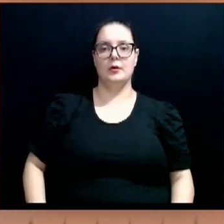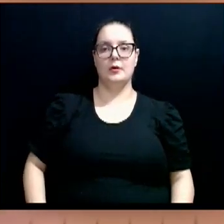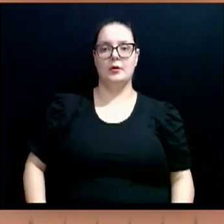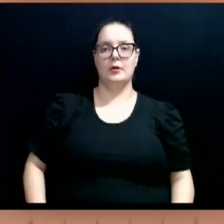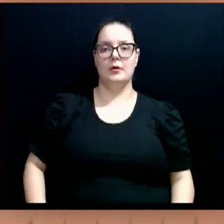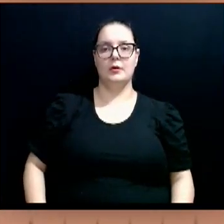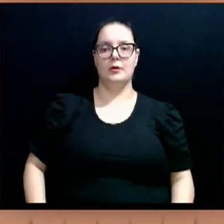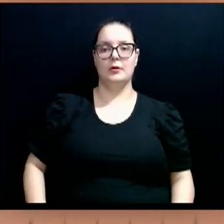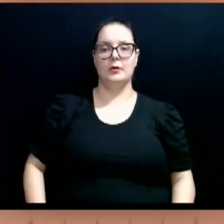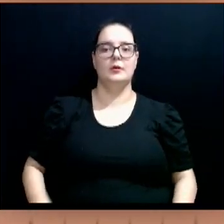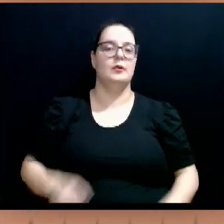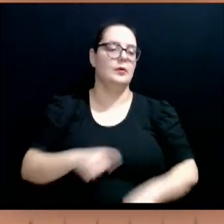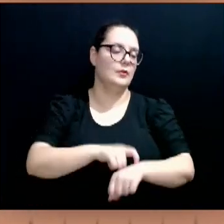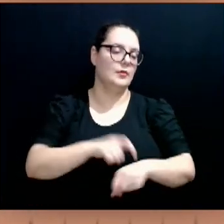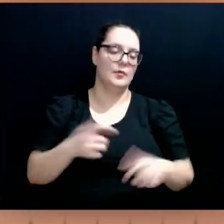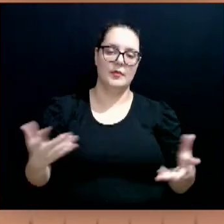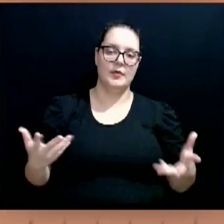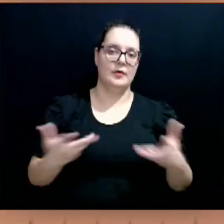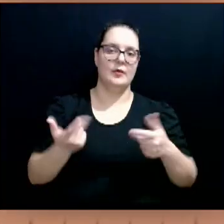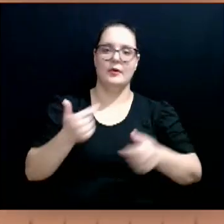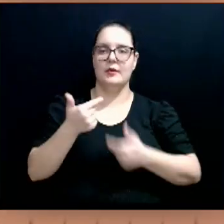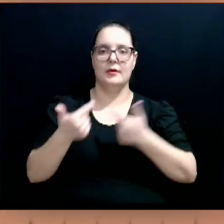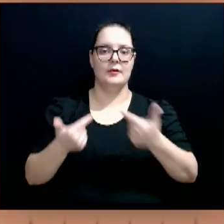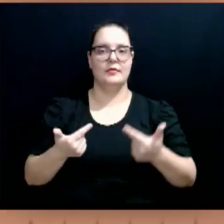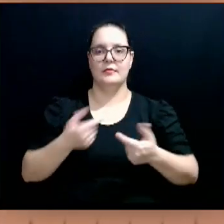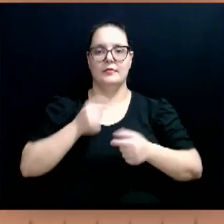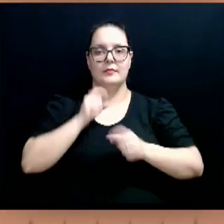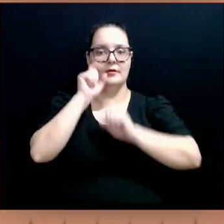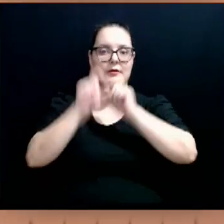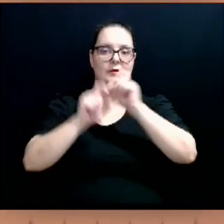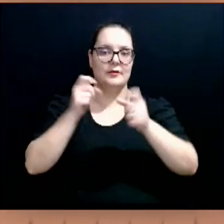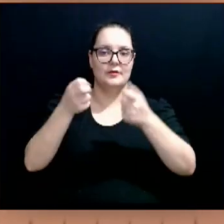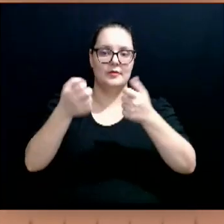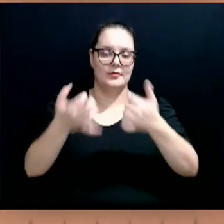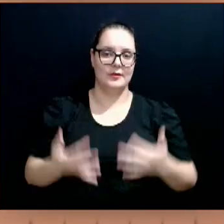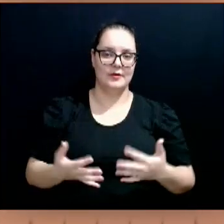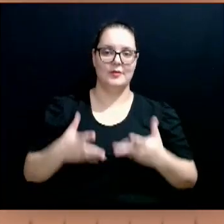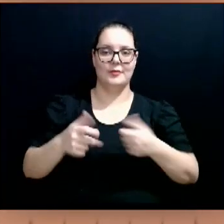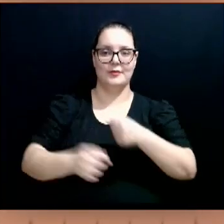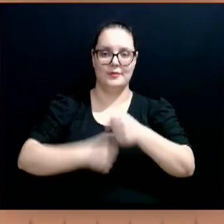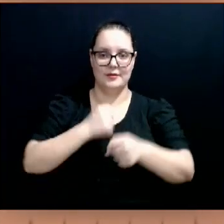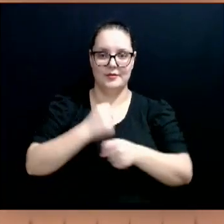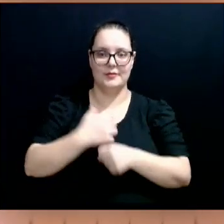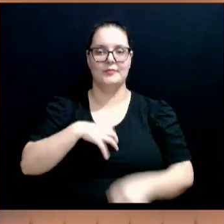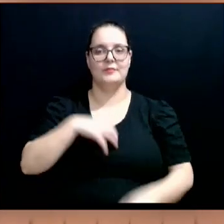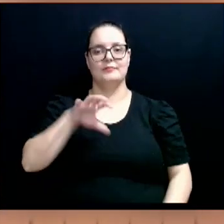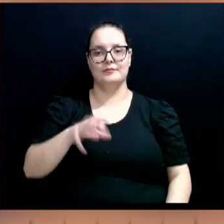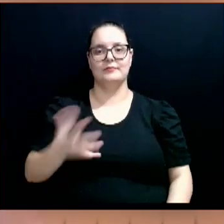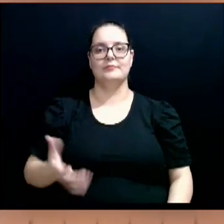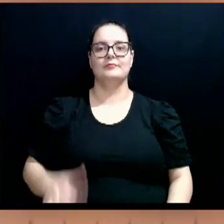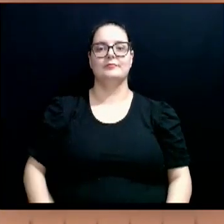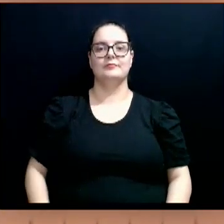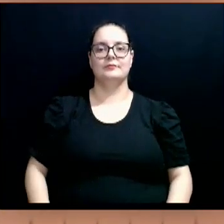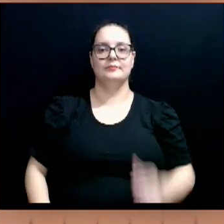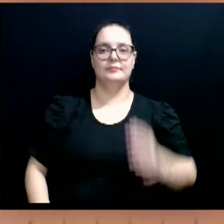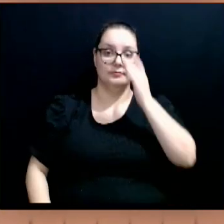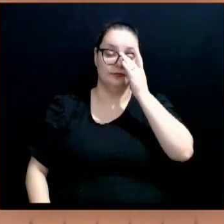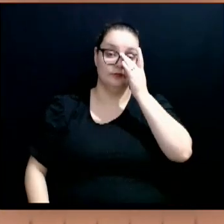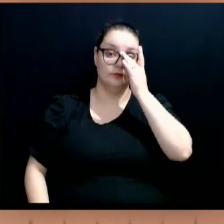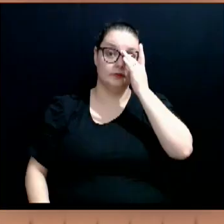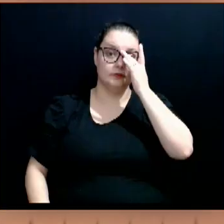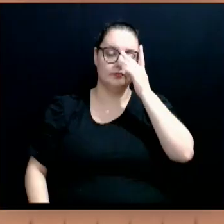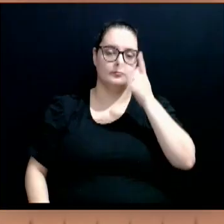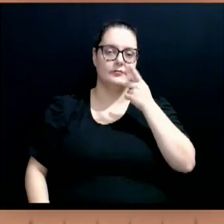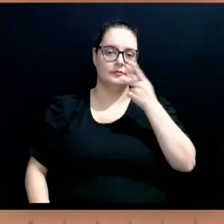esplêndido, não tenho palavras para falar. Todos os anos tem sido assim. Falei para minha amiga